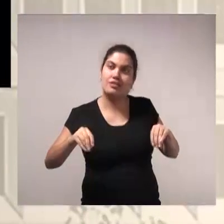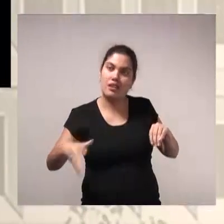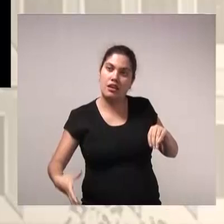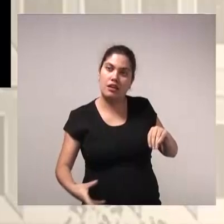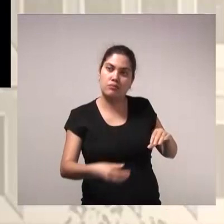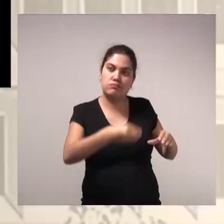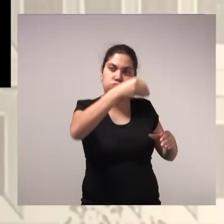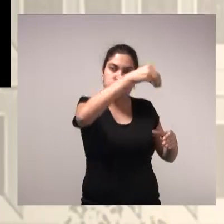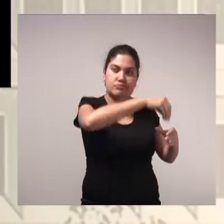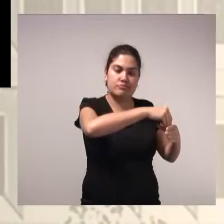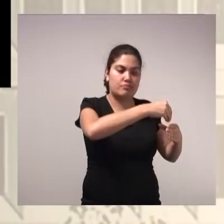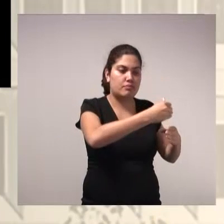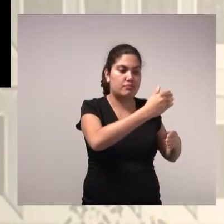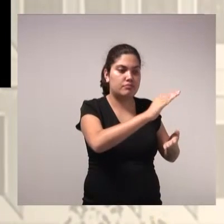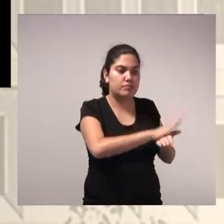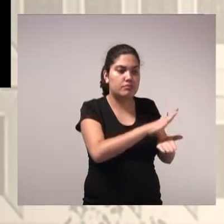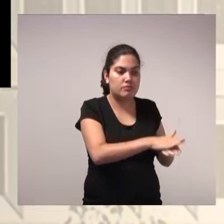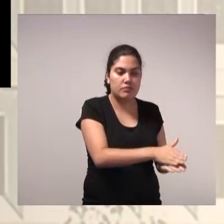escavações.